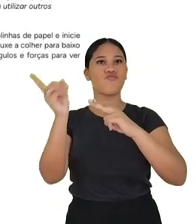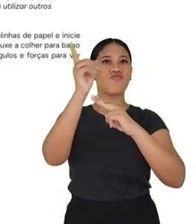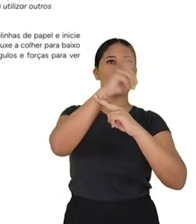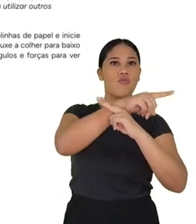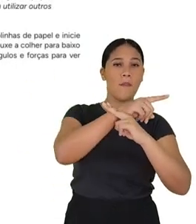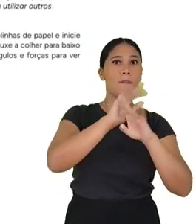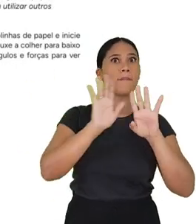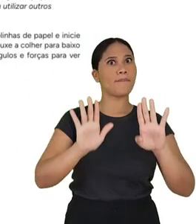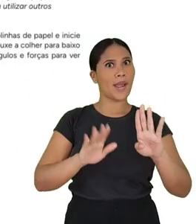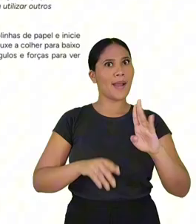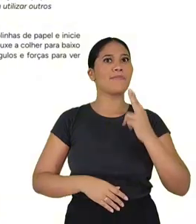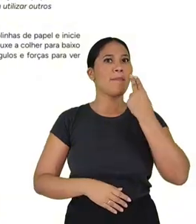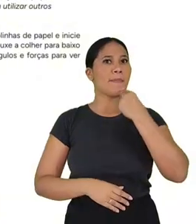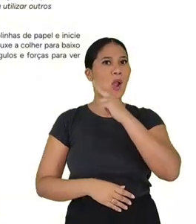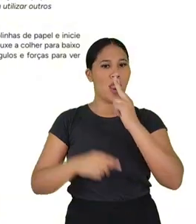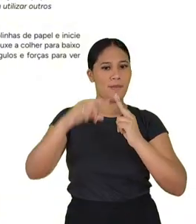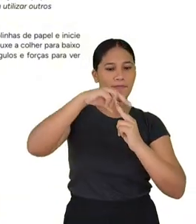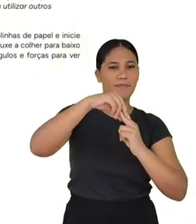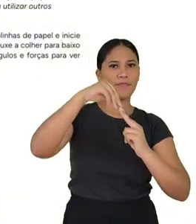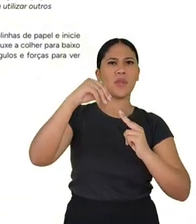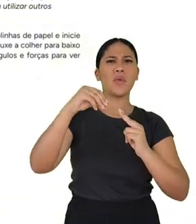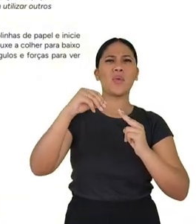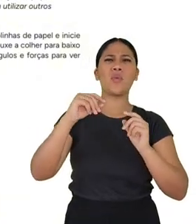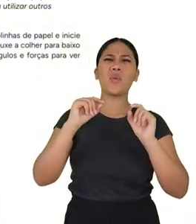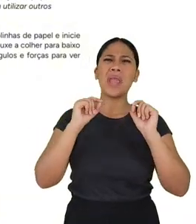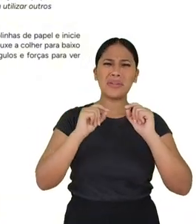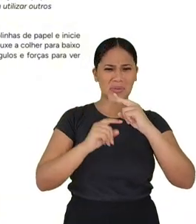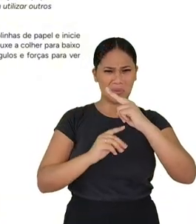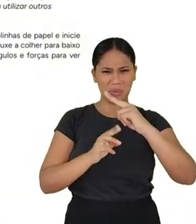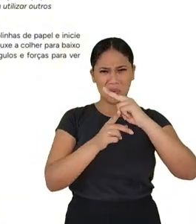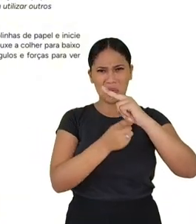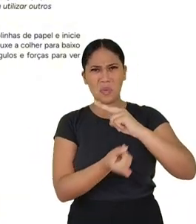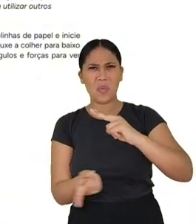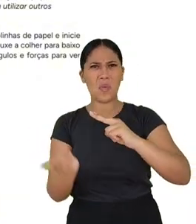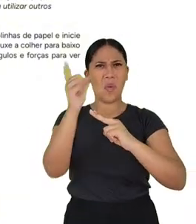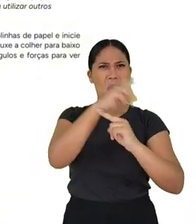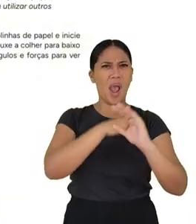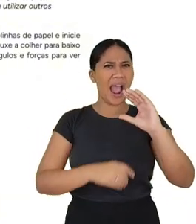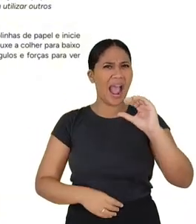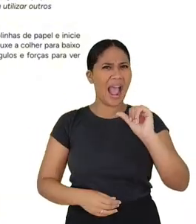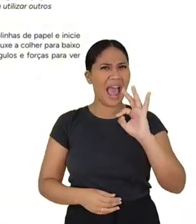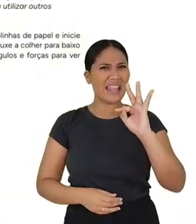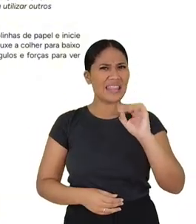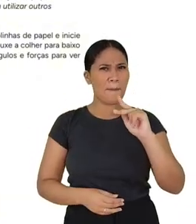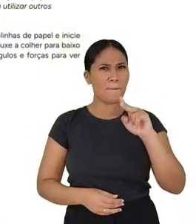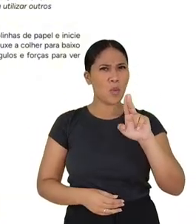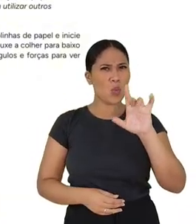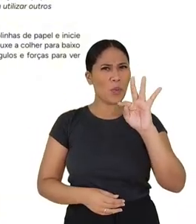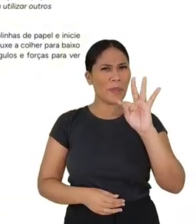4. Catapulta com palitos de picolé. O que é uma catapulta?